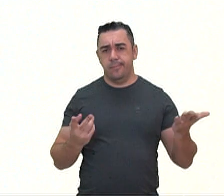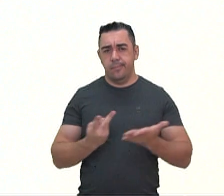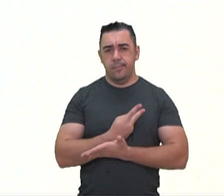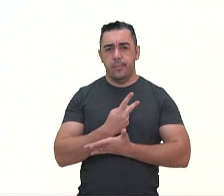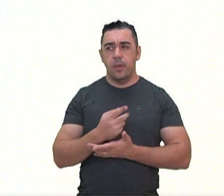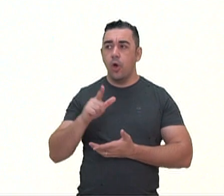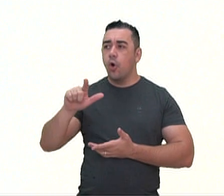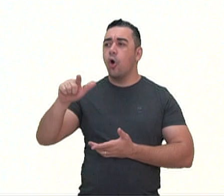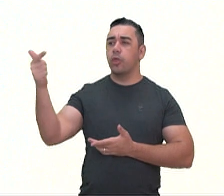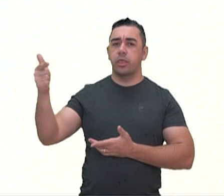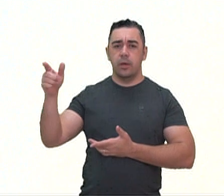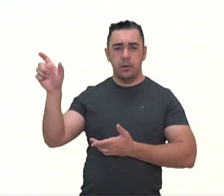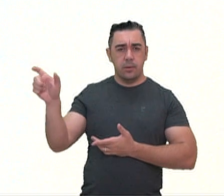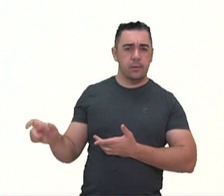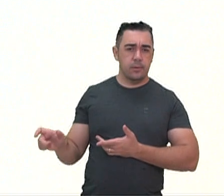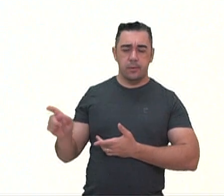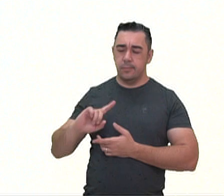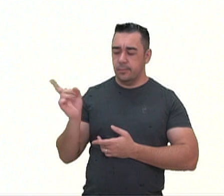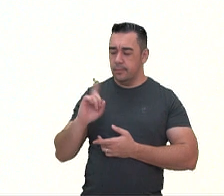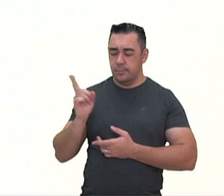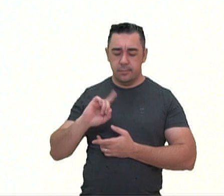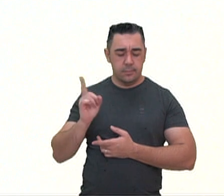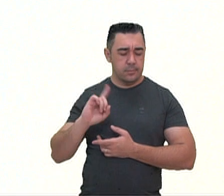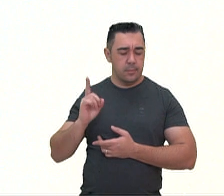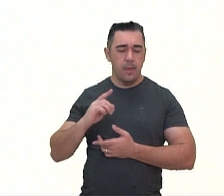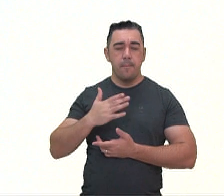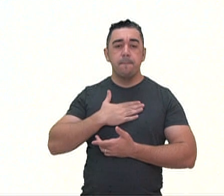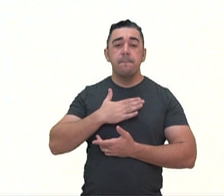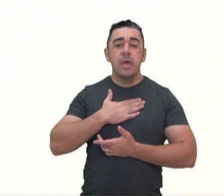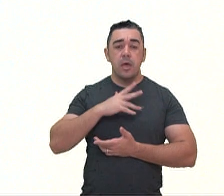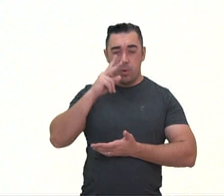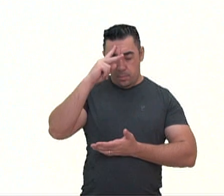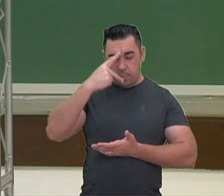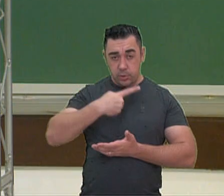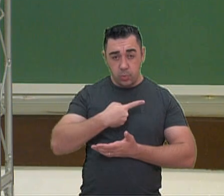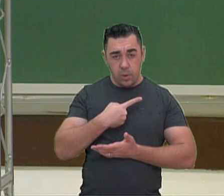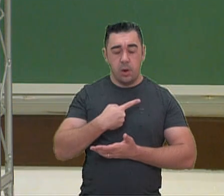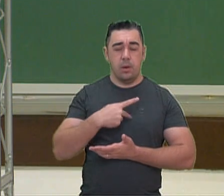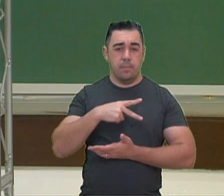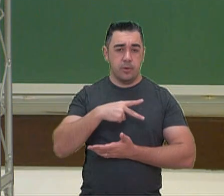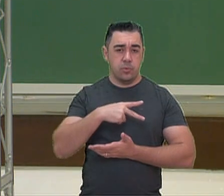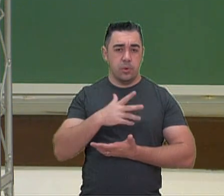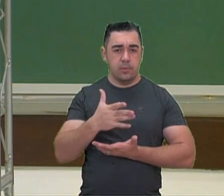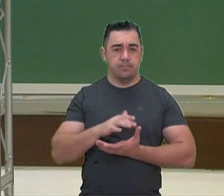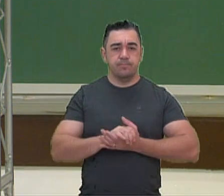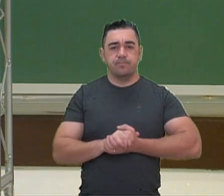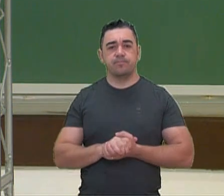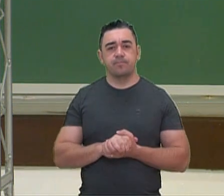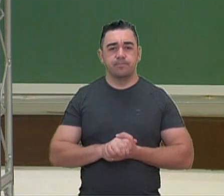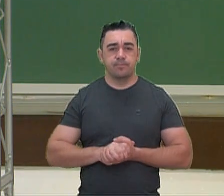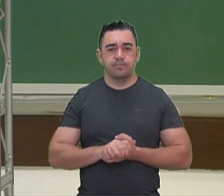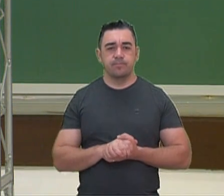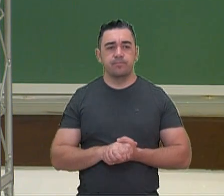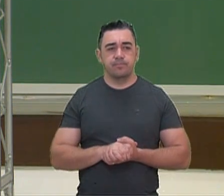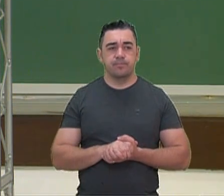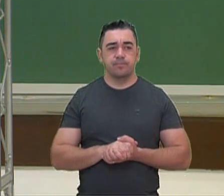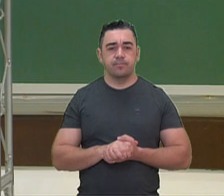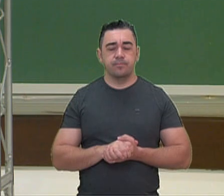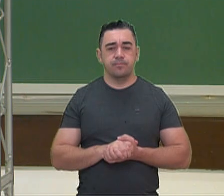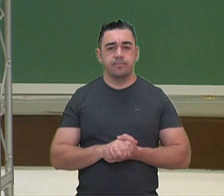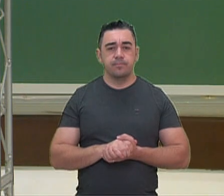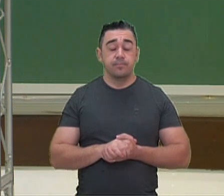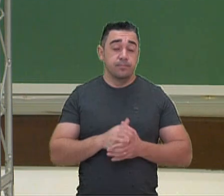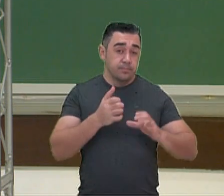que é de outra pessoa. Nós sabemos que o diário é coisa pessoal. Muito bem. Uma